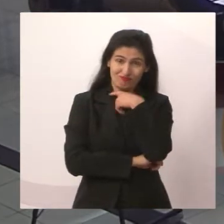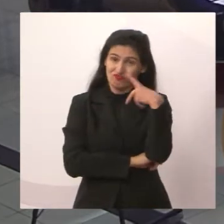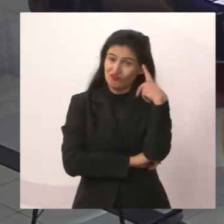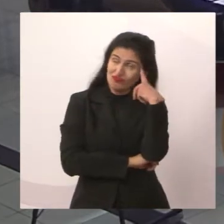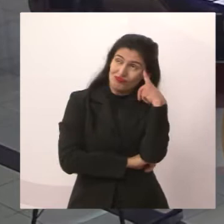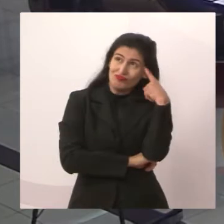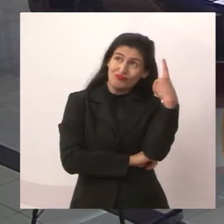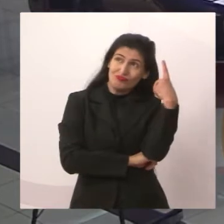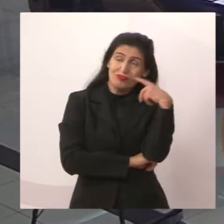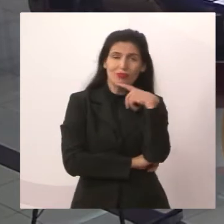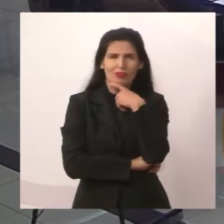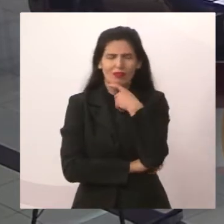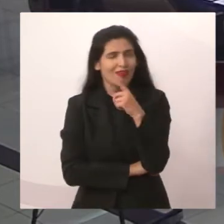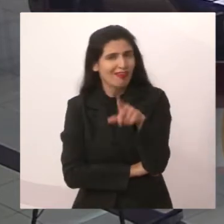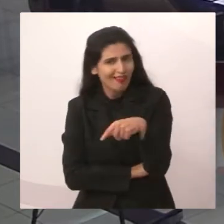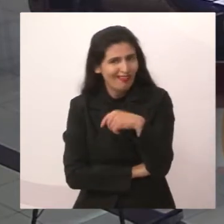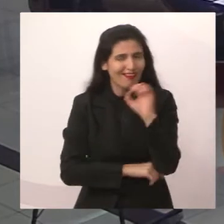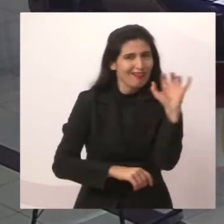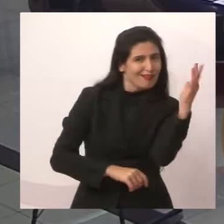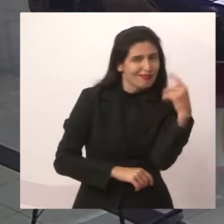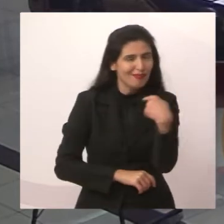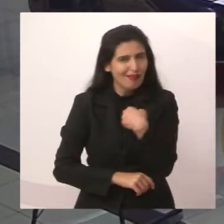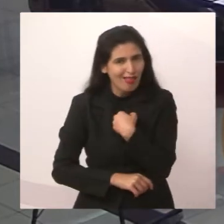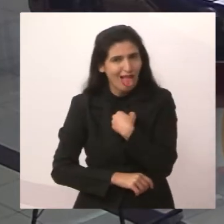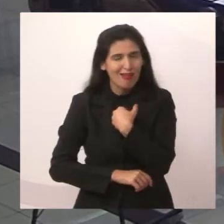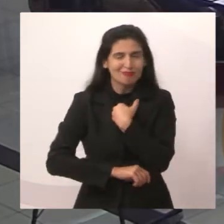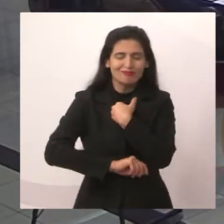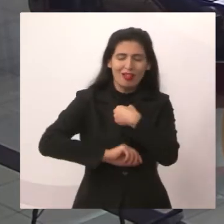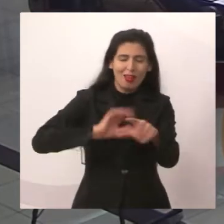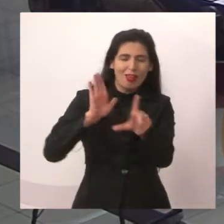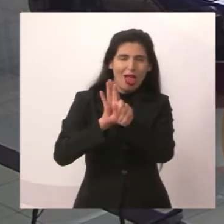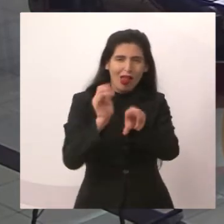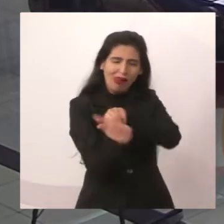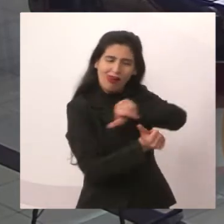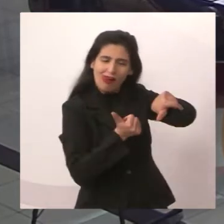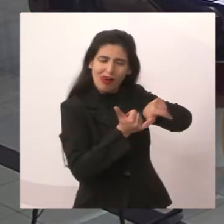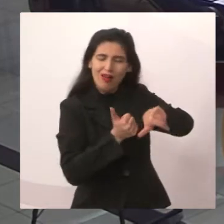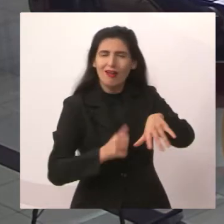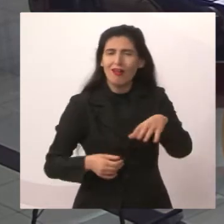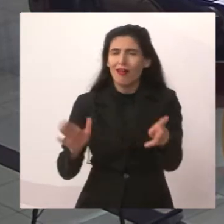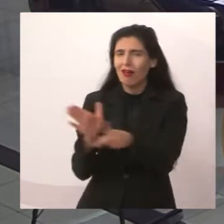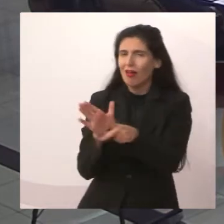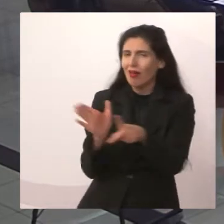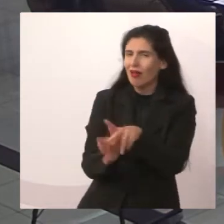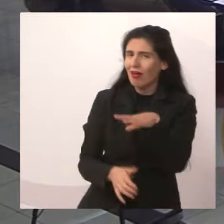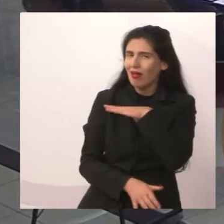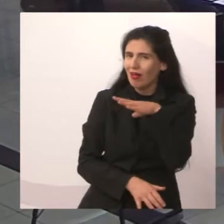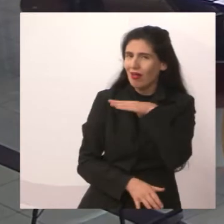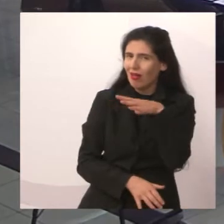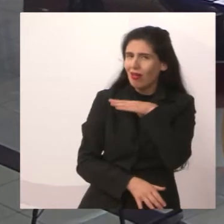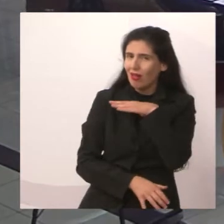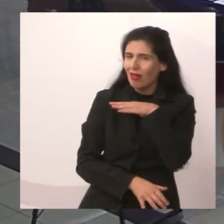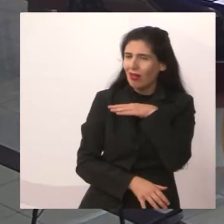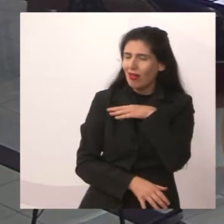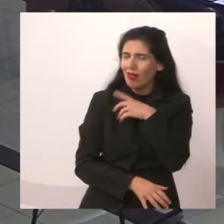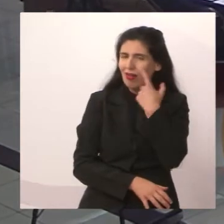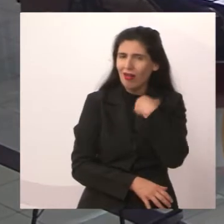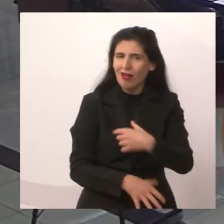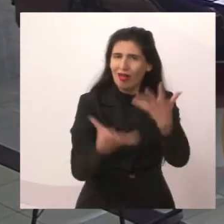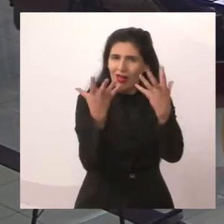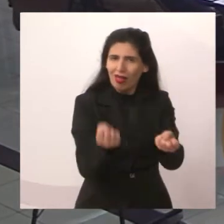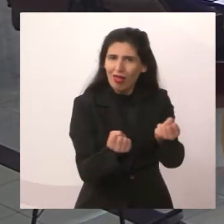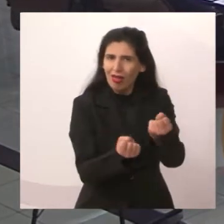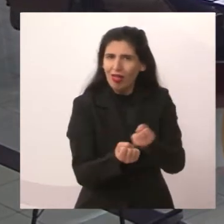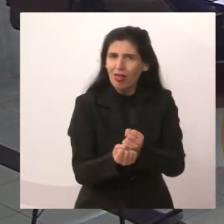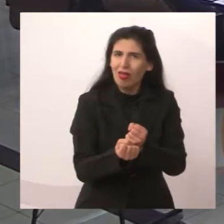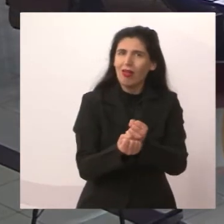intenção, quando eu fiz essa mudança na lei orgânica do município, foi principalmente para não ter manobra política